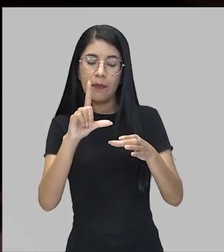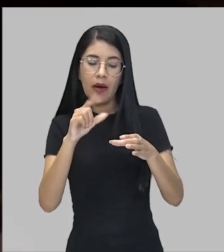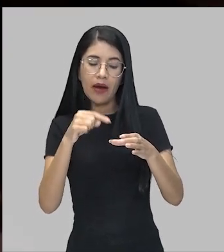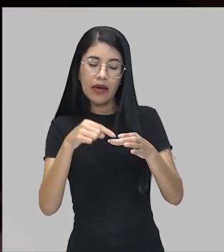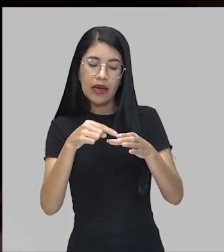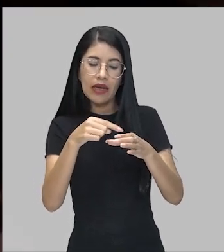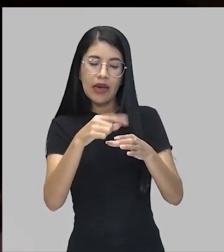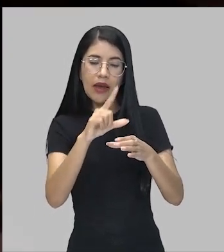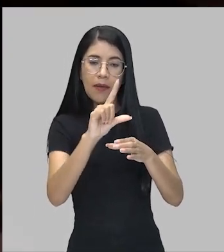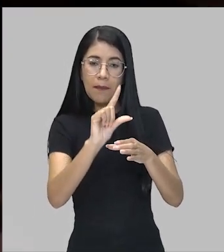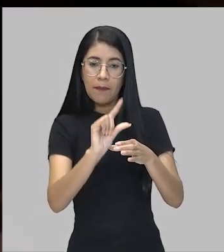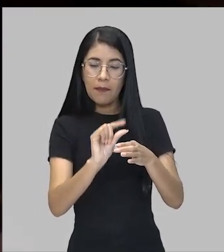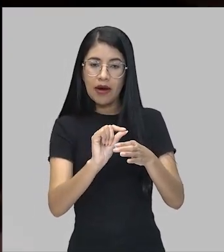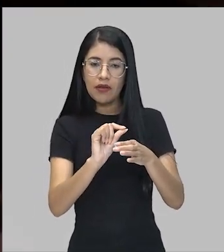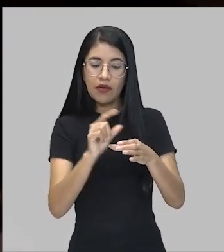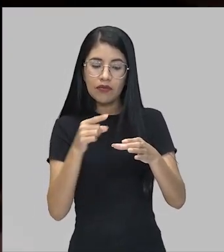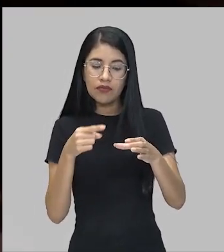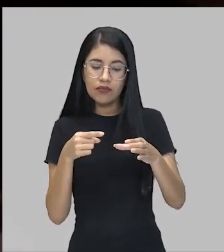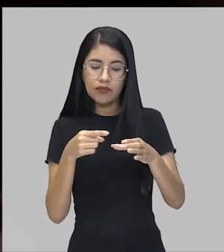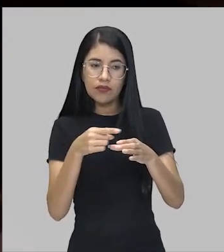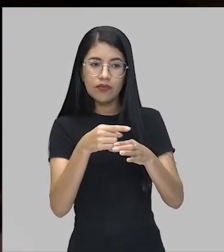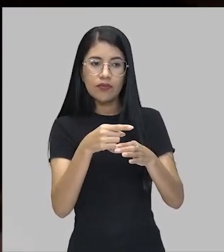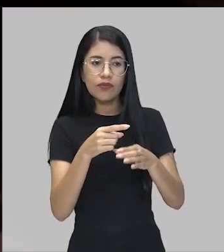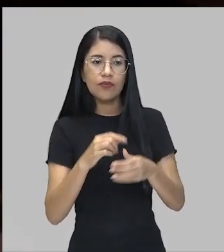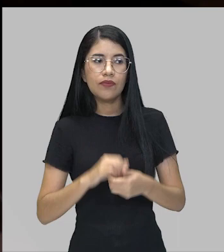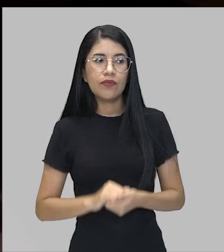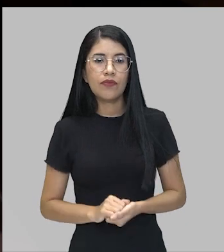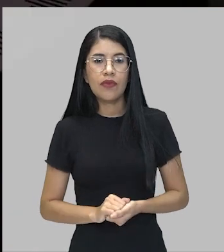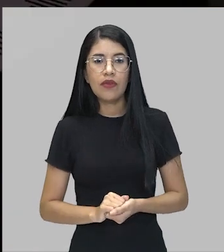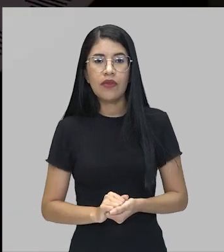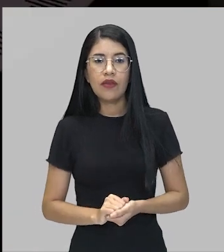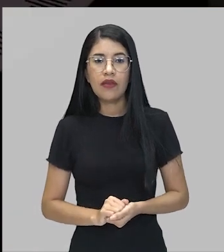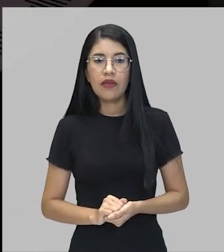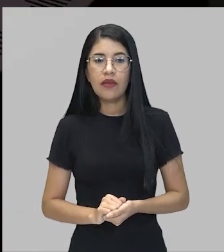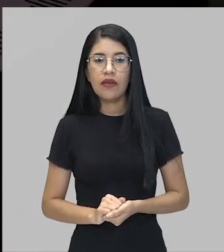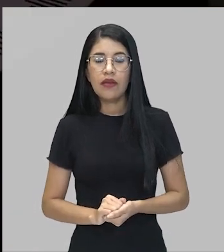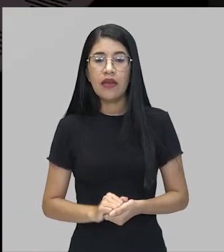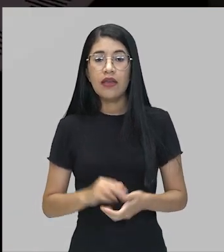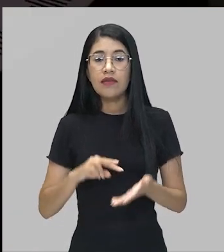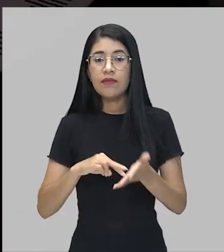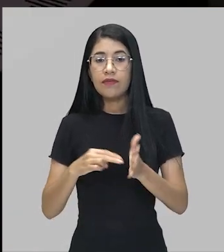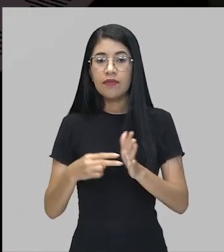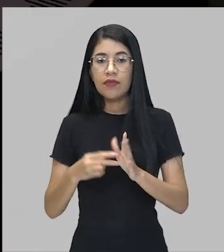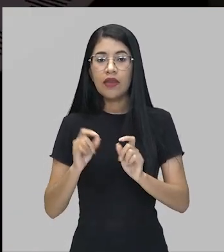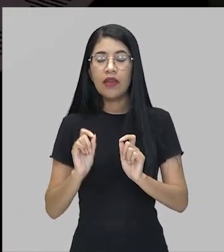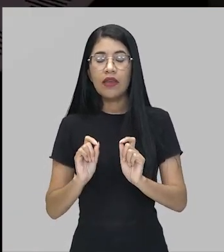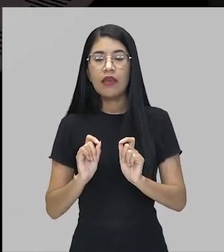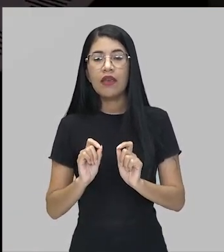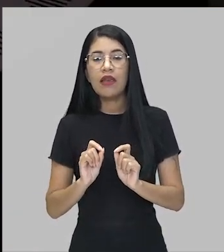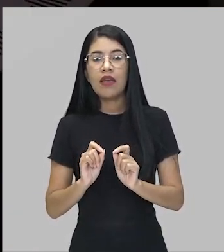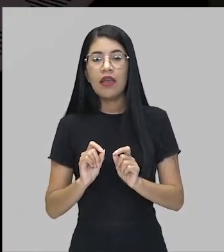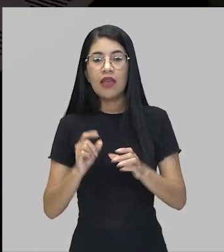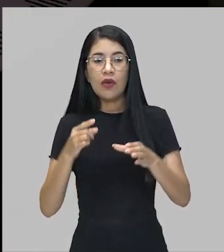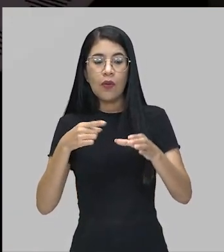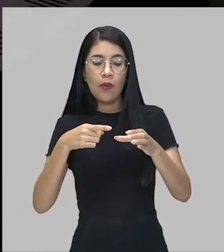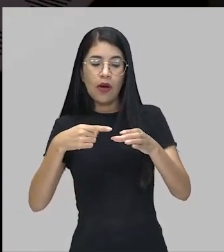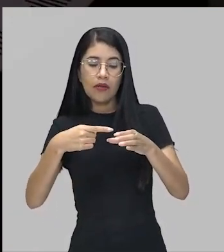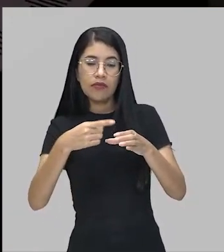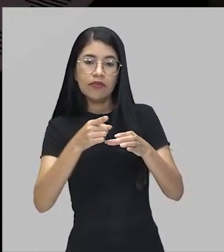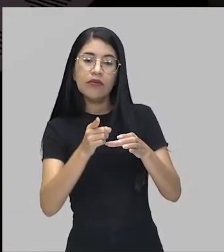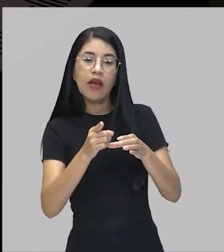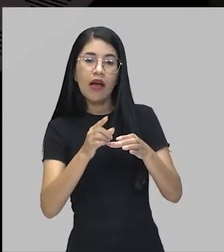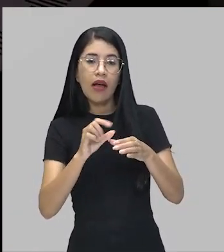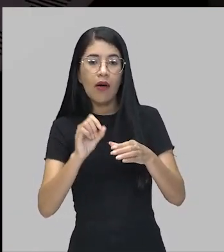meio de menor índice de refração. Com isso, agora o feixe aumenta o ângulo refratado.